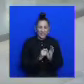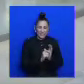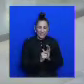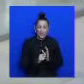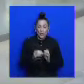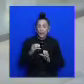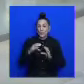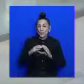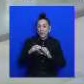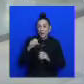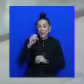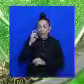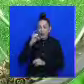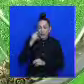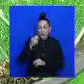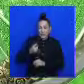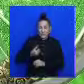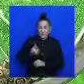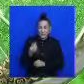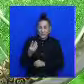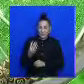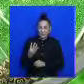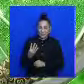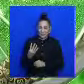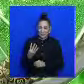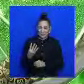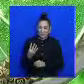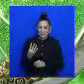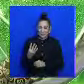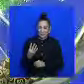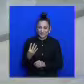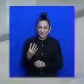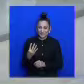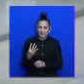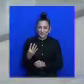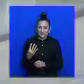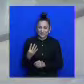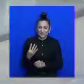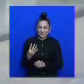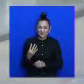Anote aí, bola rosa número 6 com sinal diferencial na sua base.